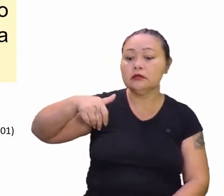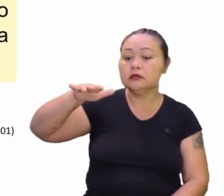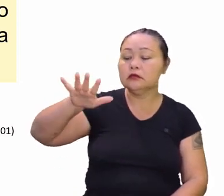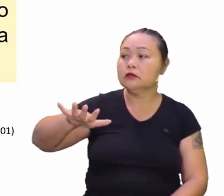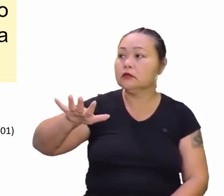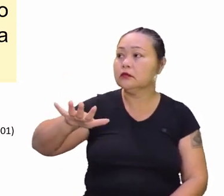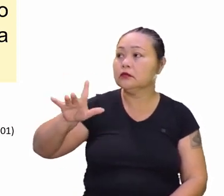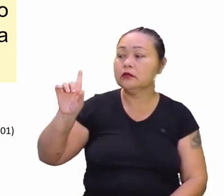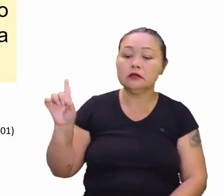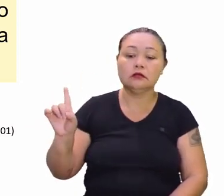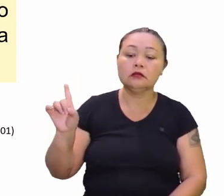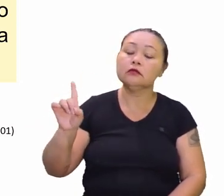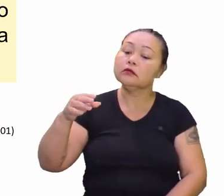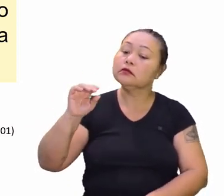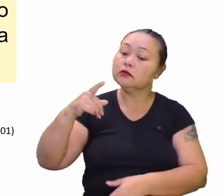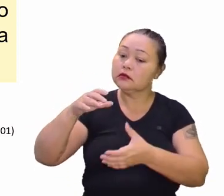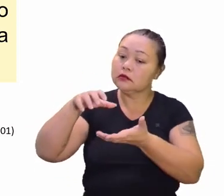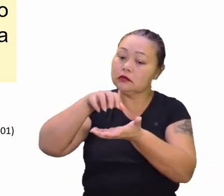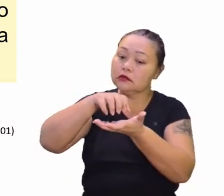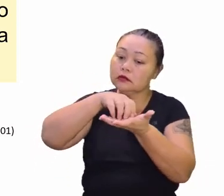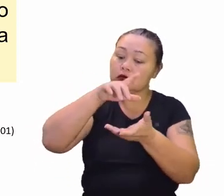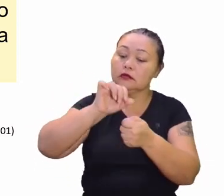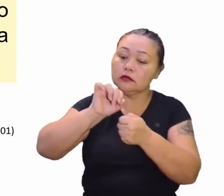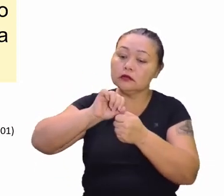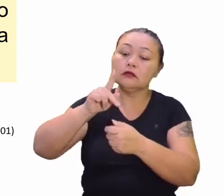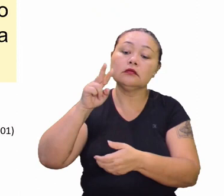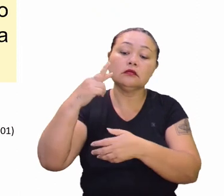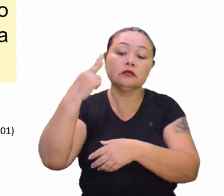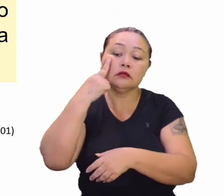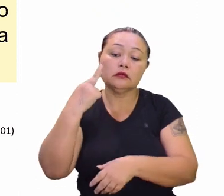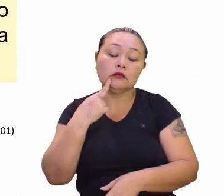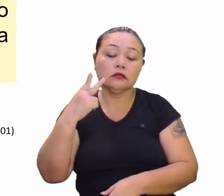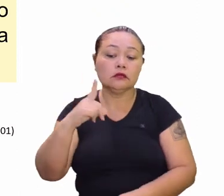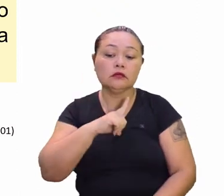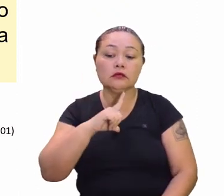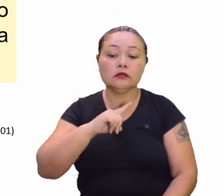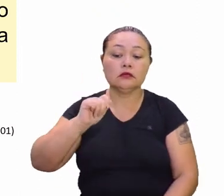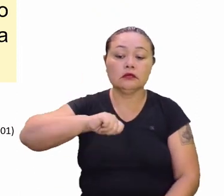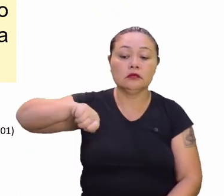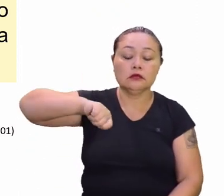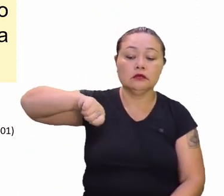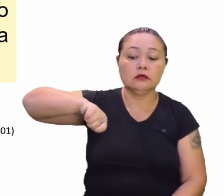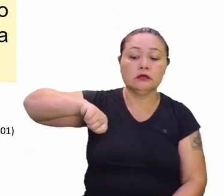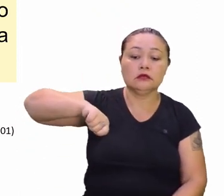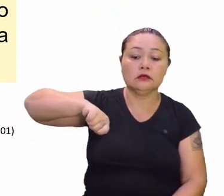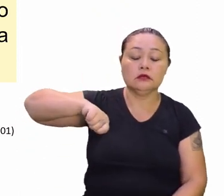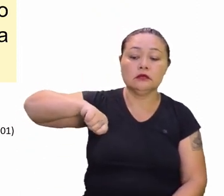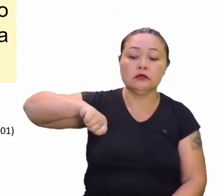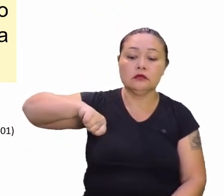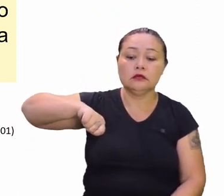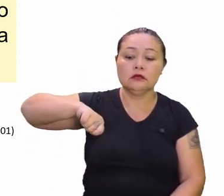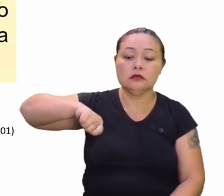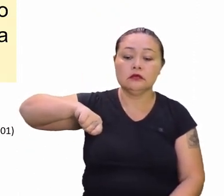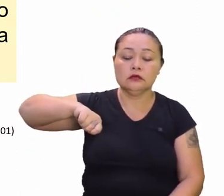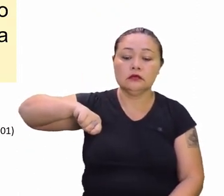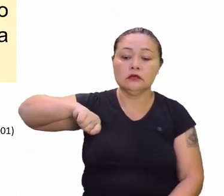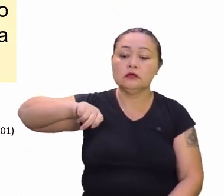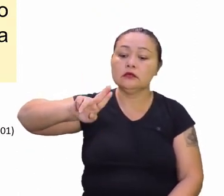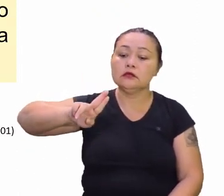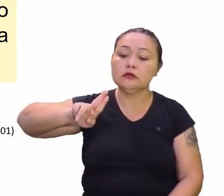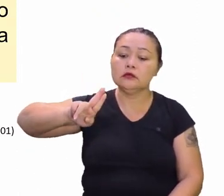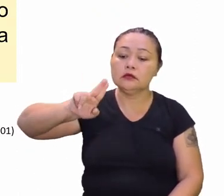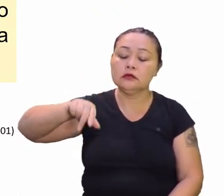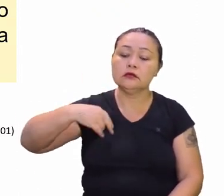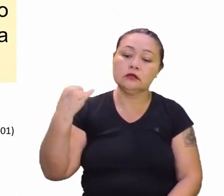estação ecológica aqui em Rondônia, de proteção integral? Coloca aí, ó, para a galera poder ter esse nome